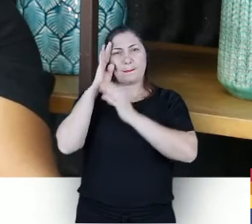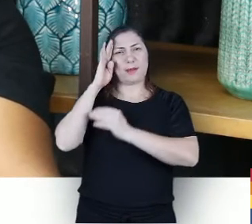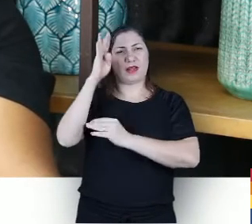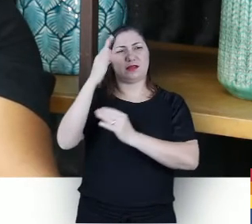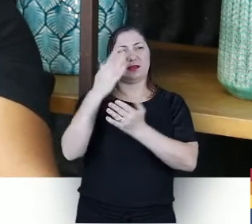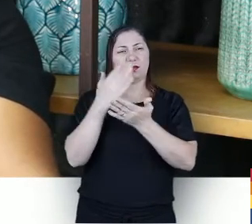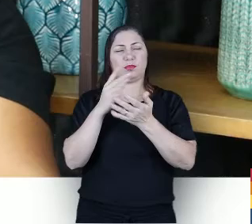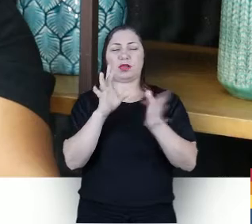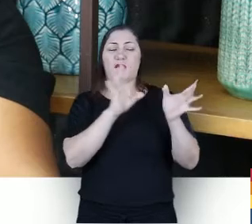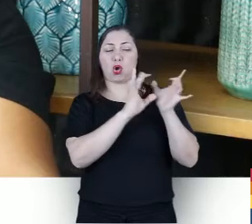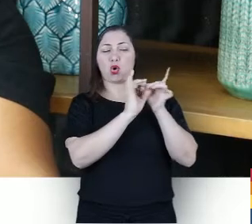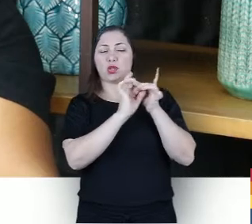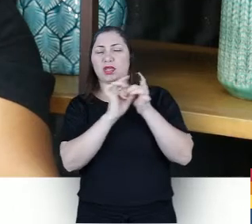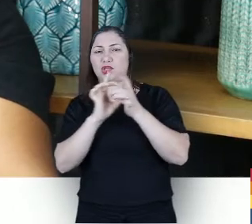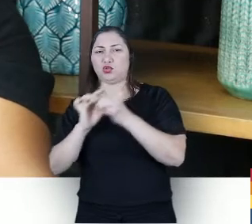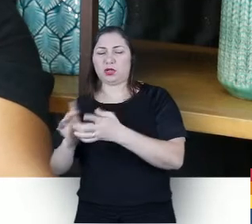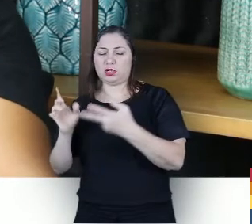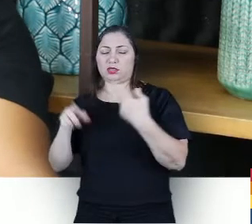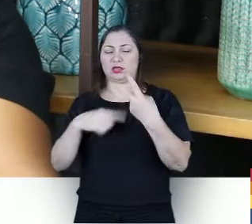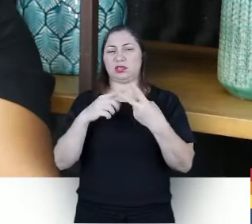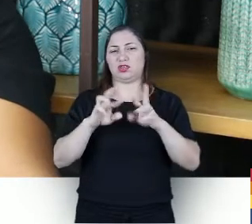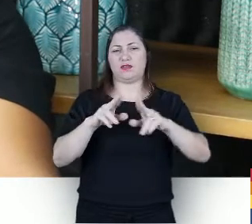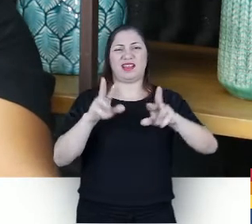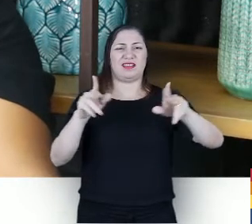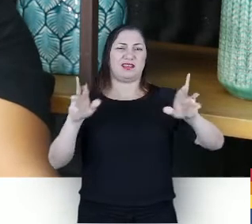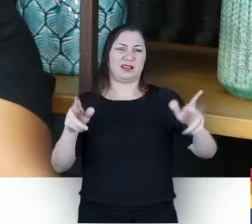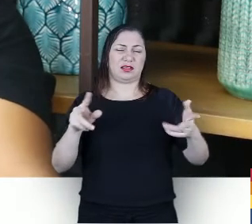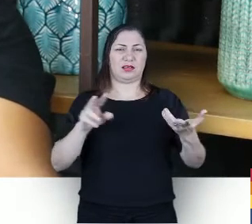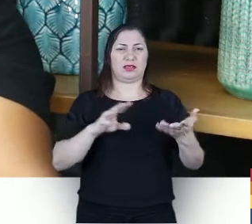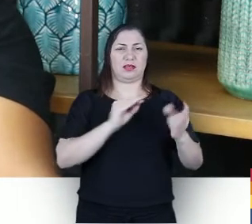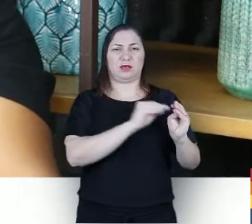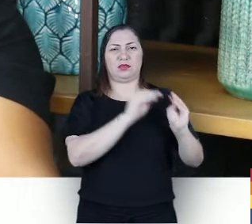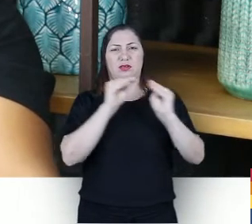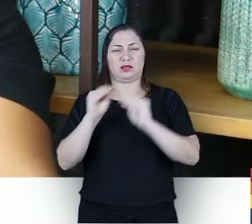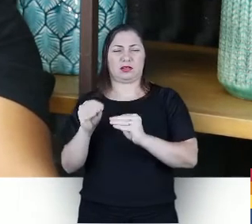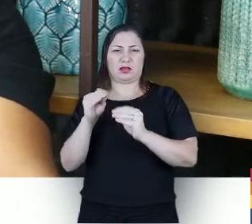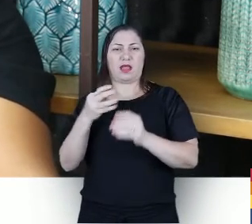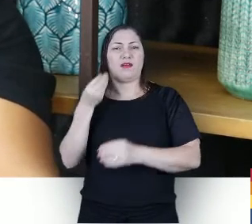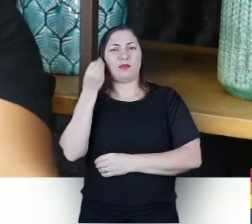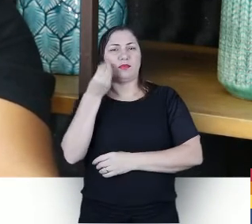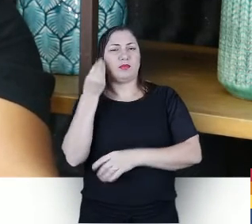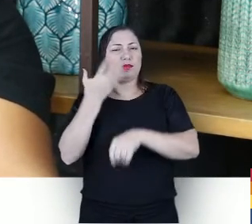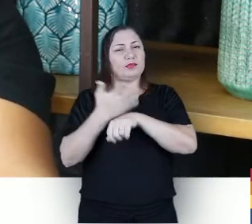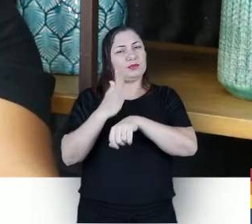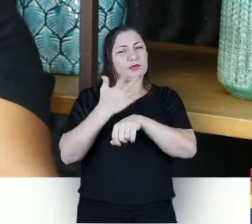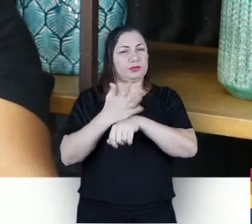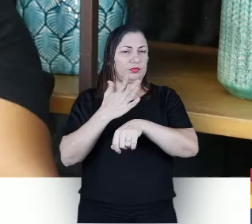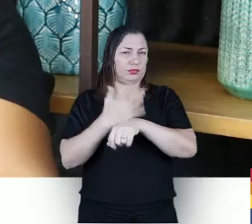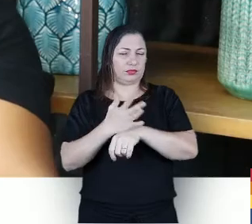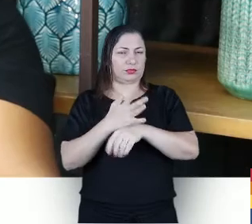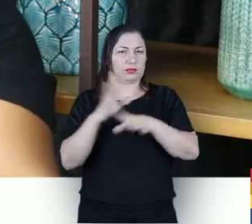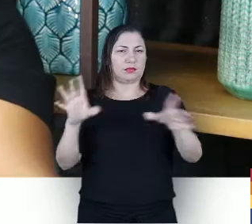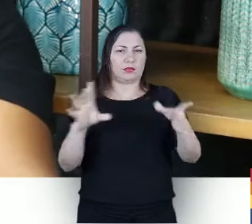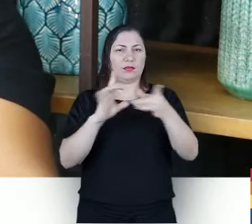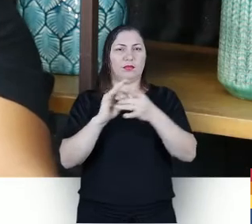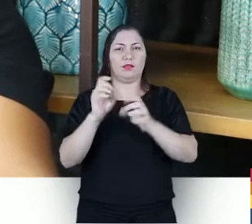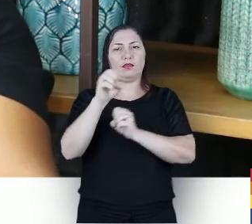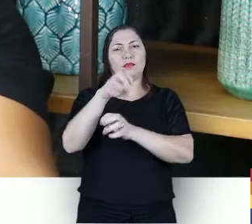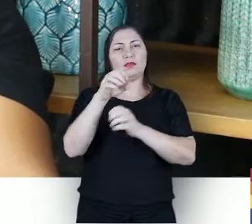O DCTMA, ele aponta que esse desenvolvimento de competências e habilidades deve evidenciar alguns princípios, né, como a